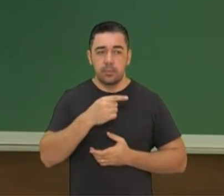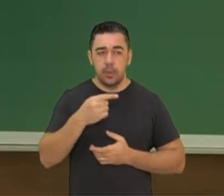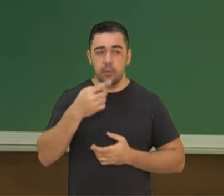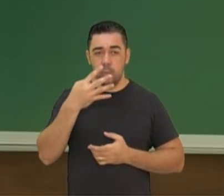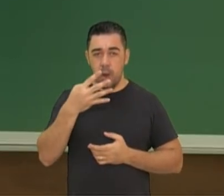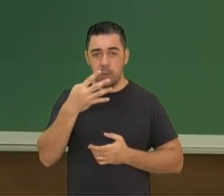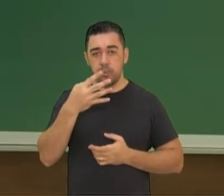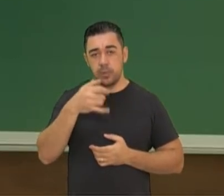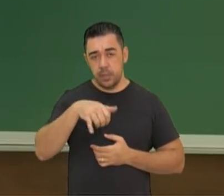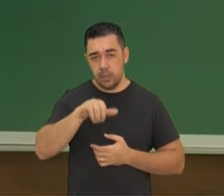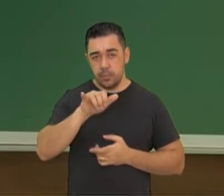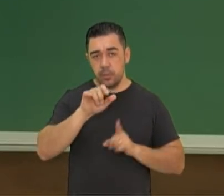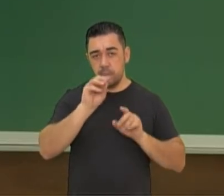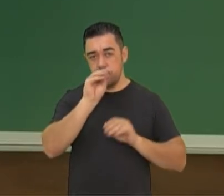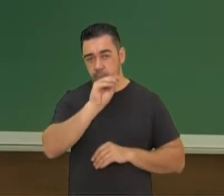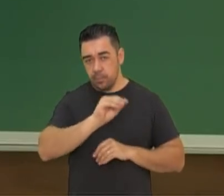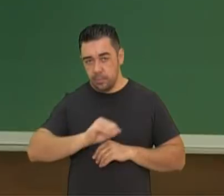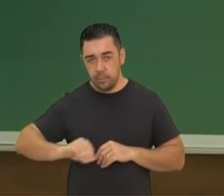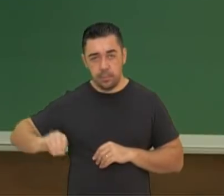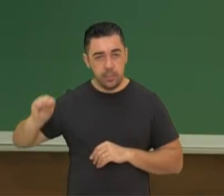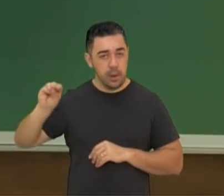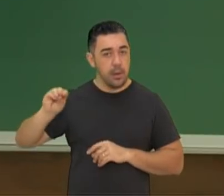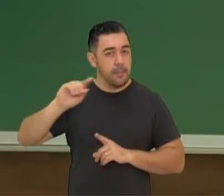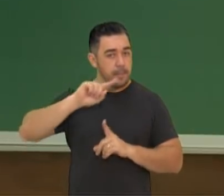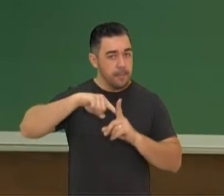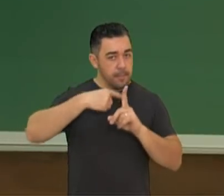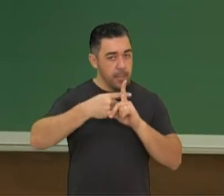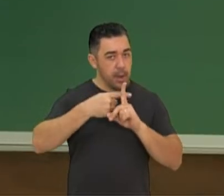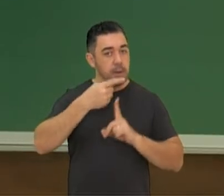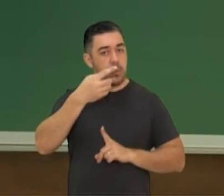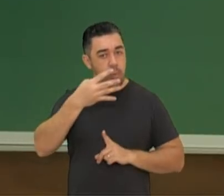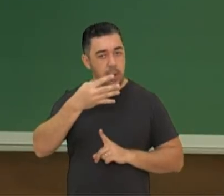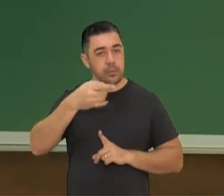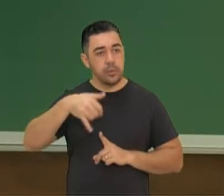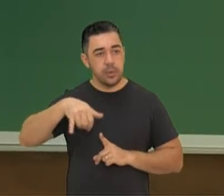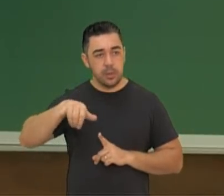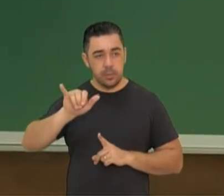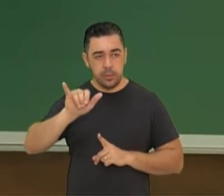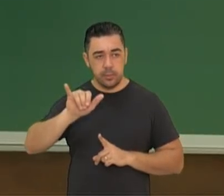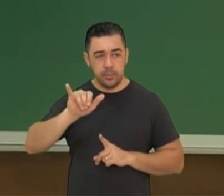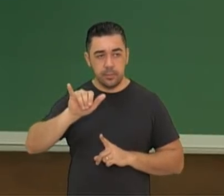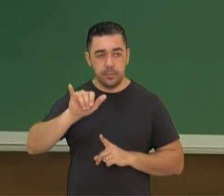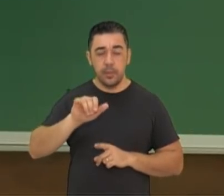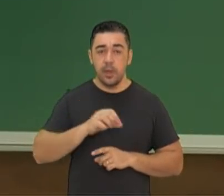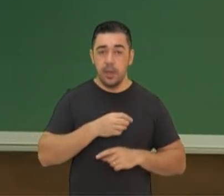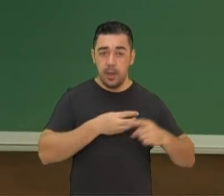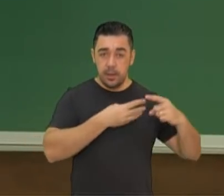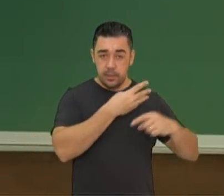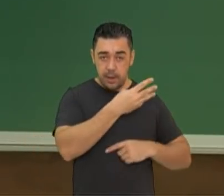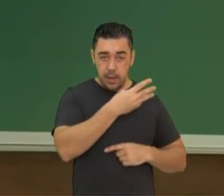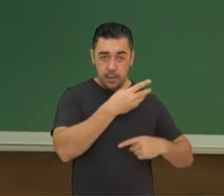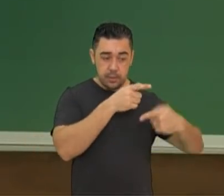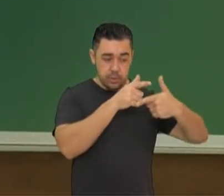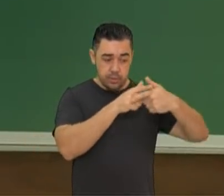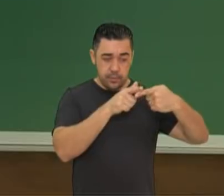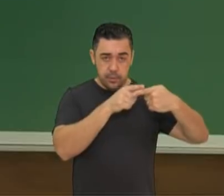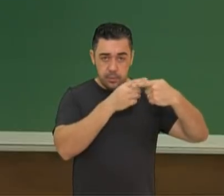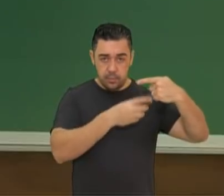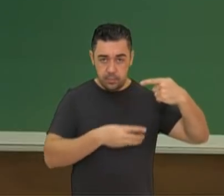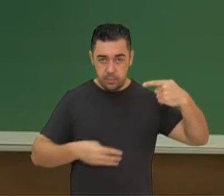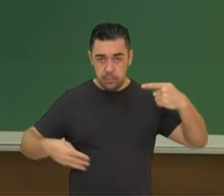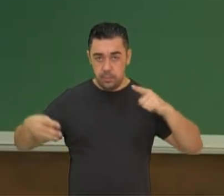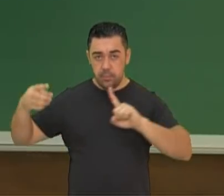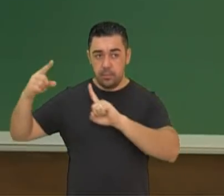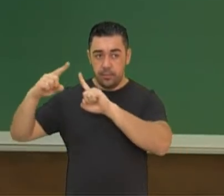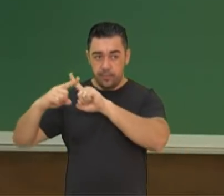4y, eu vou passar para o outro lado, mais 4y, tá aqui. Esse 3 está dividindo, ele vai para o outro lado como?